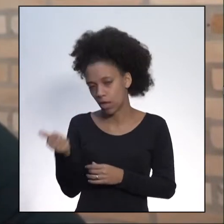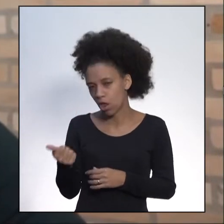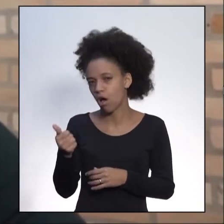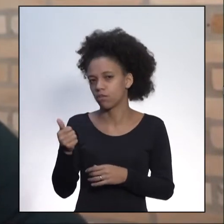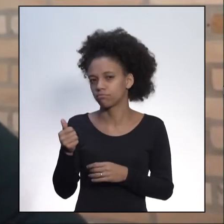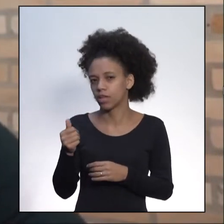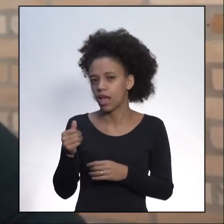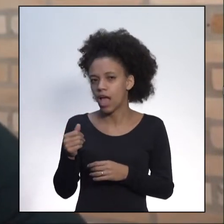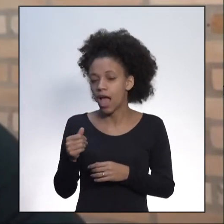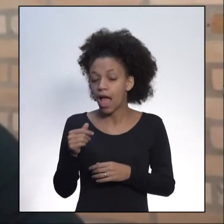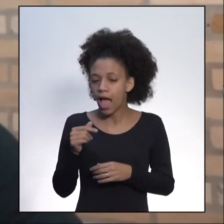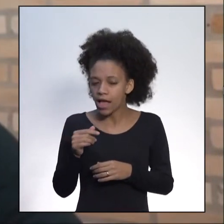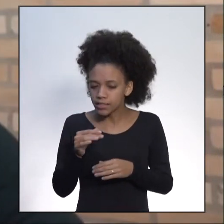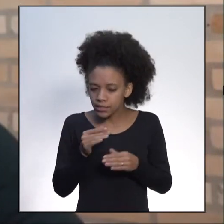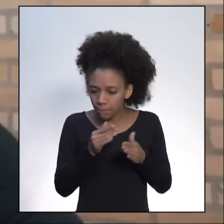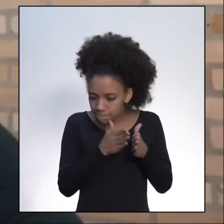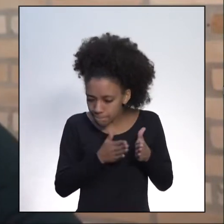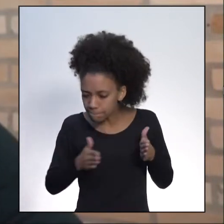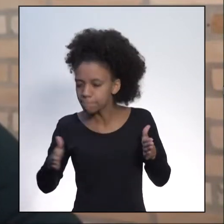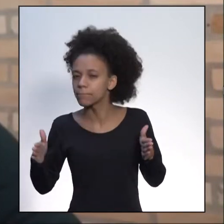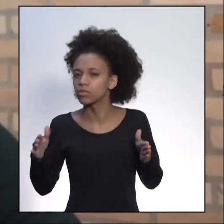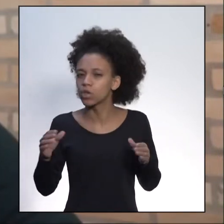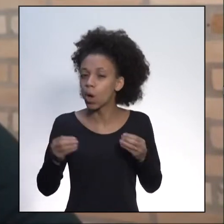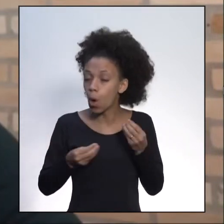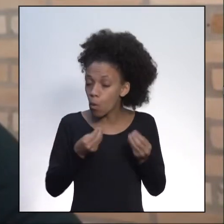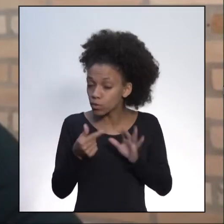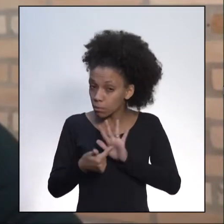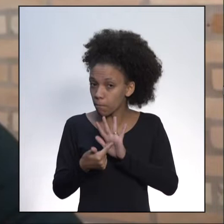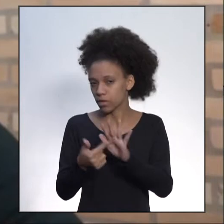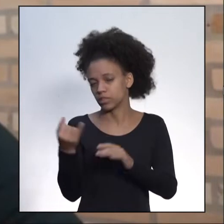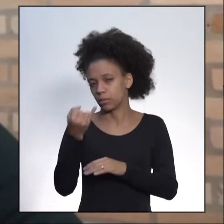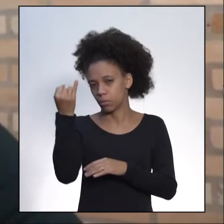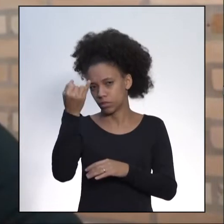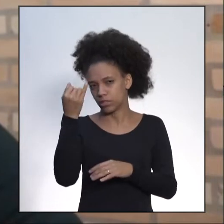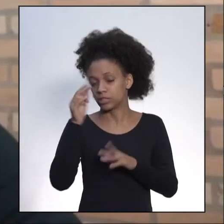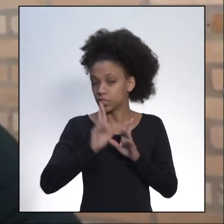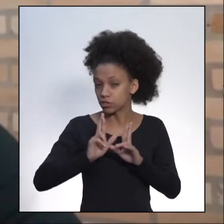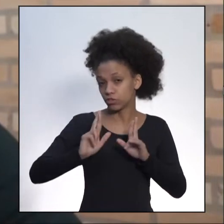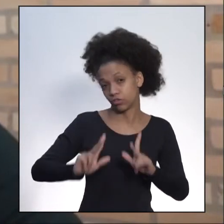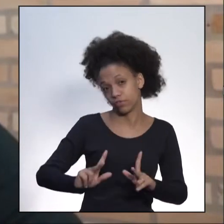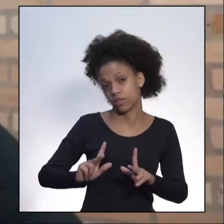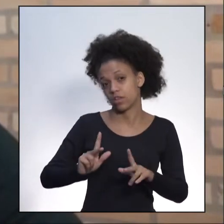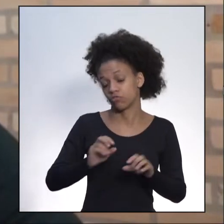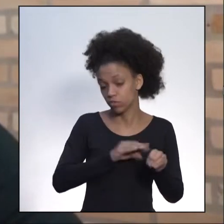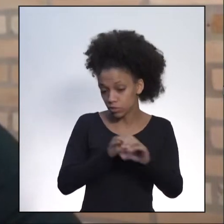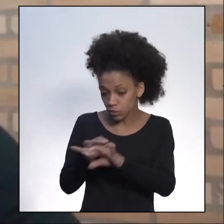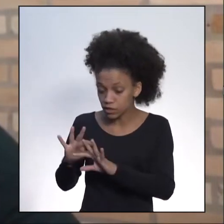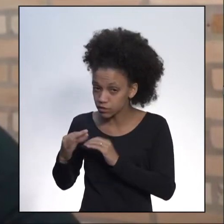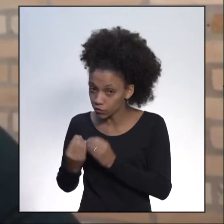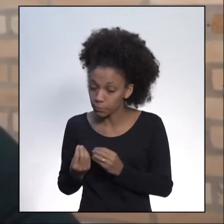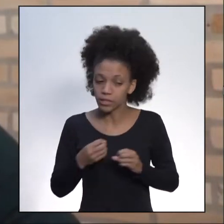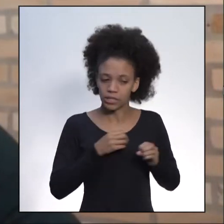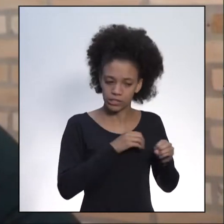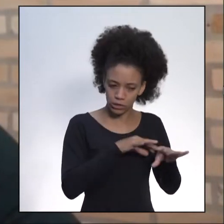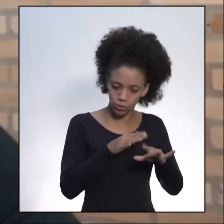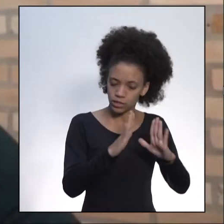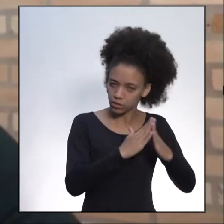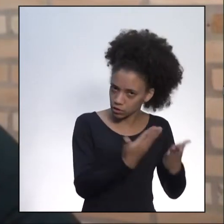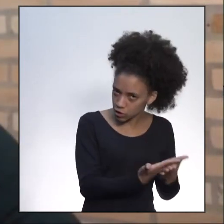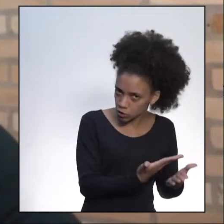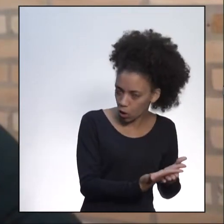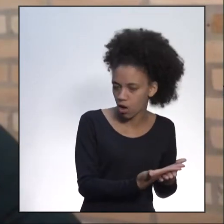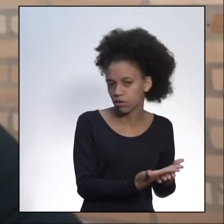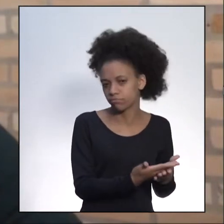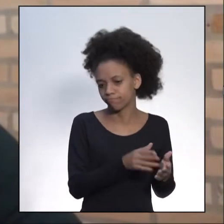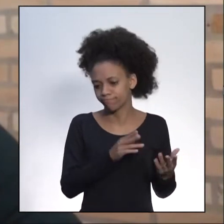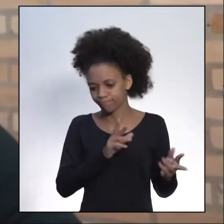mais essa perspectiva quando a gente mostra a importância e a diferença de uma educação familiar e de uma educação que é dada na escola